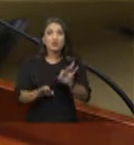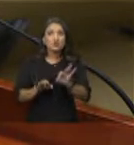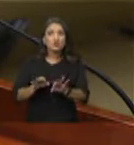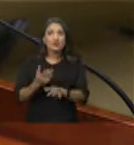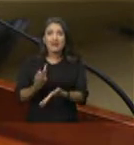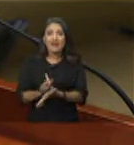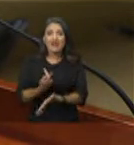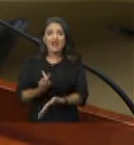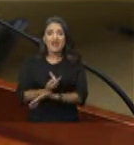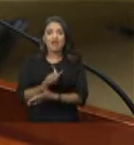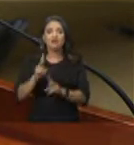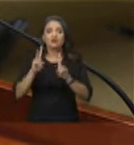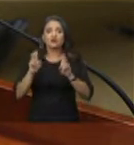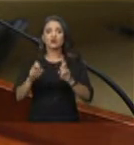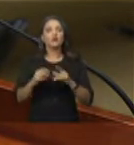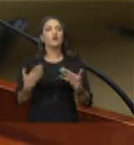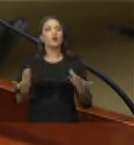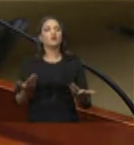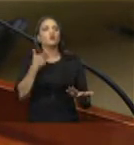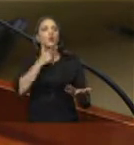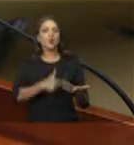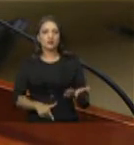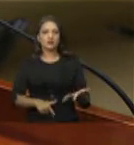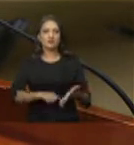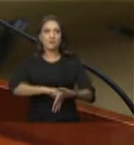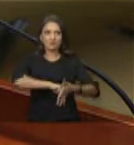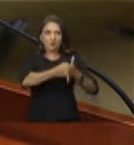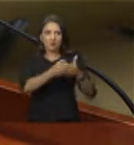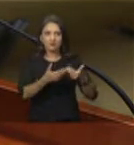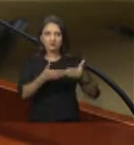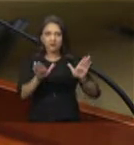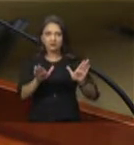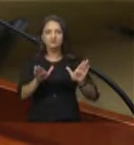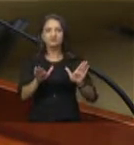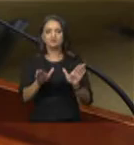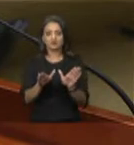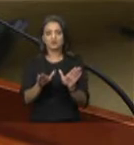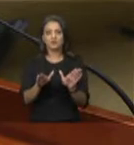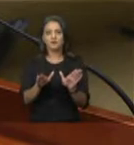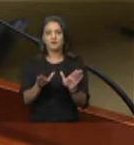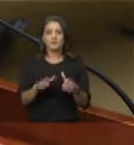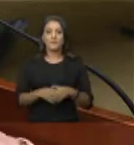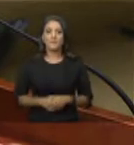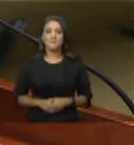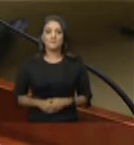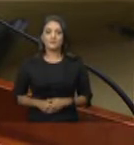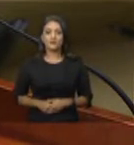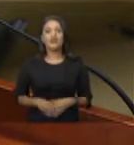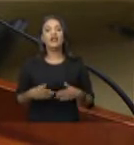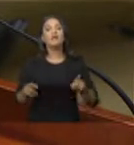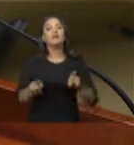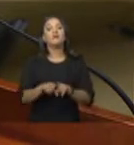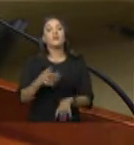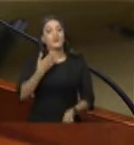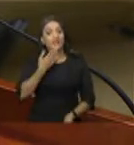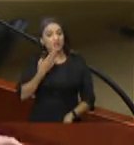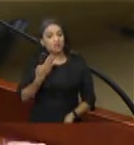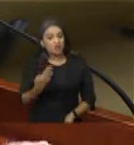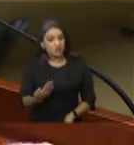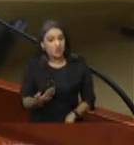sobre o desbloqueio dos seus ativos forte na irretroatividade pleiteou